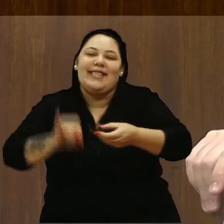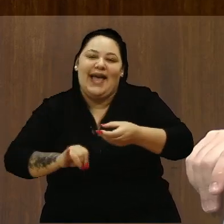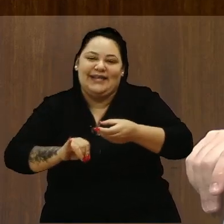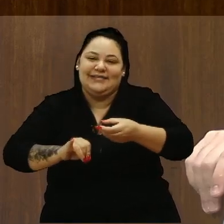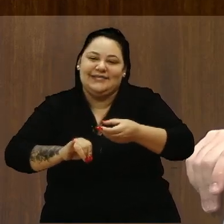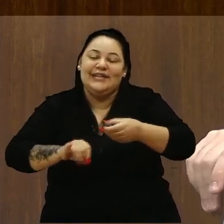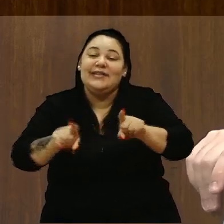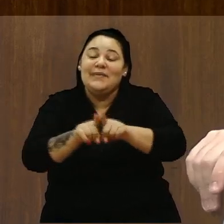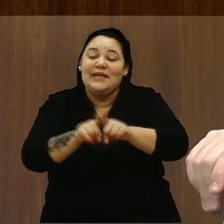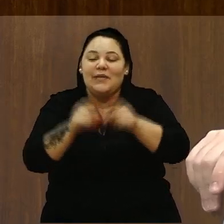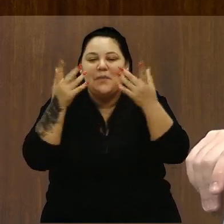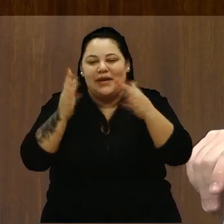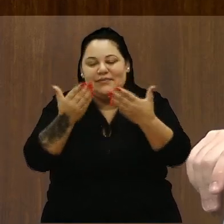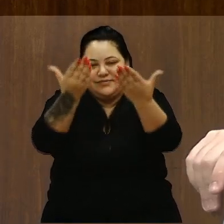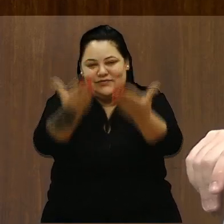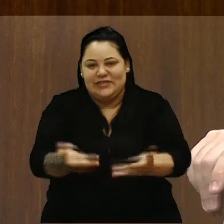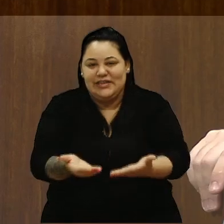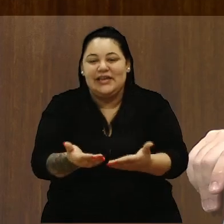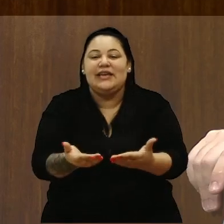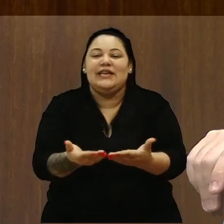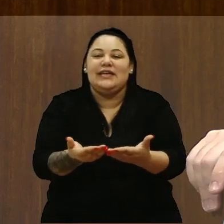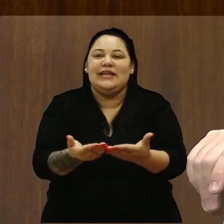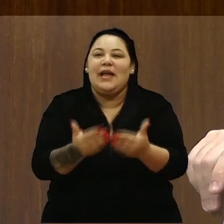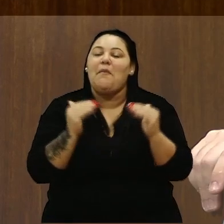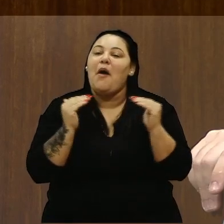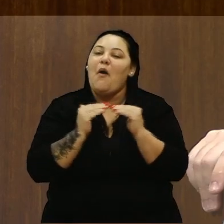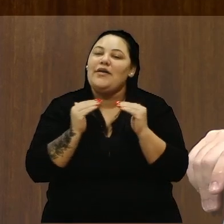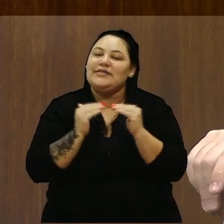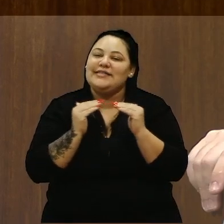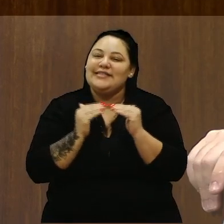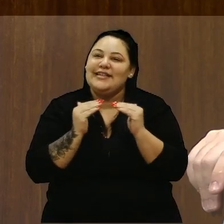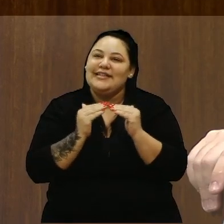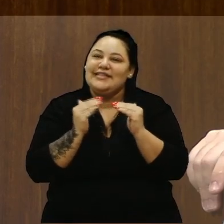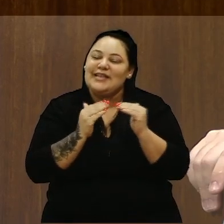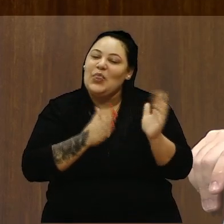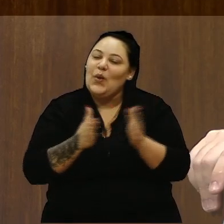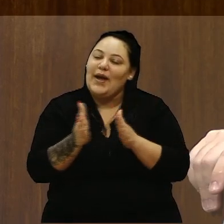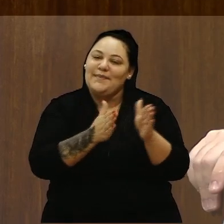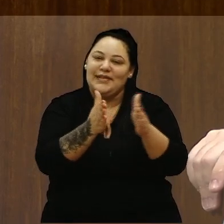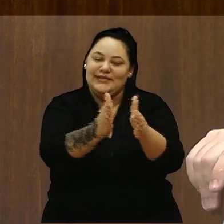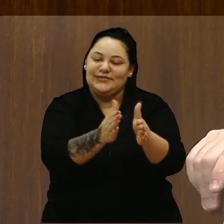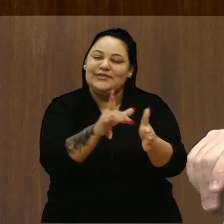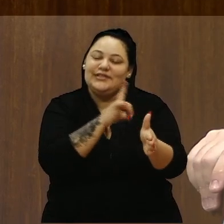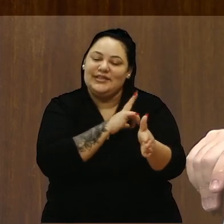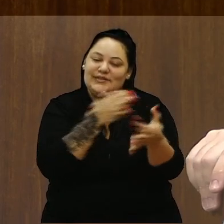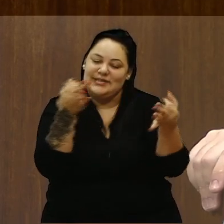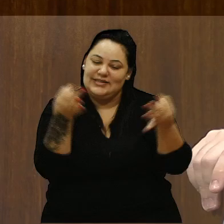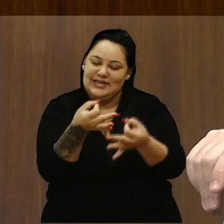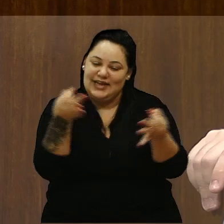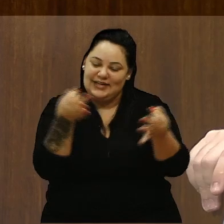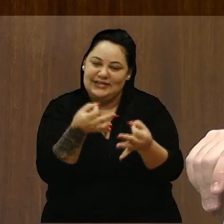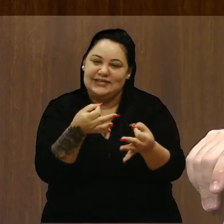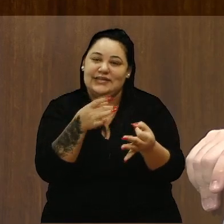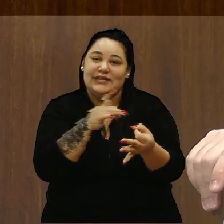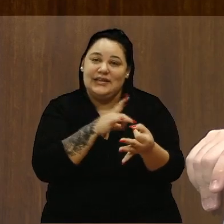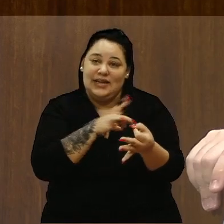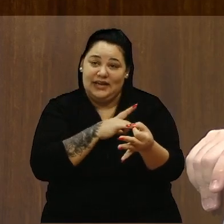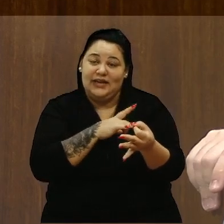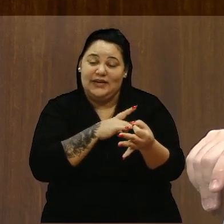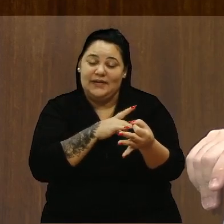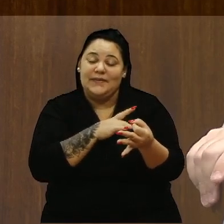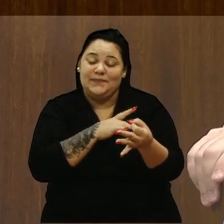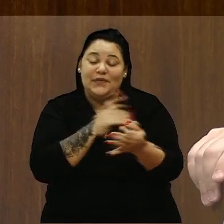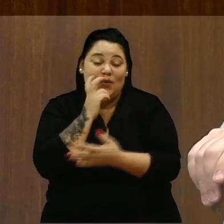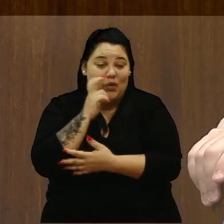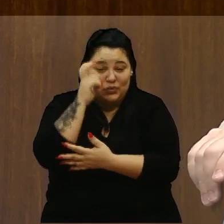para a senhora e uma coincidência do destino que com certeza tem muito a ver com a cultura